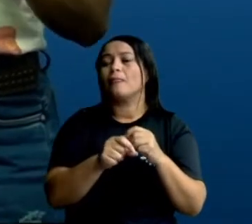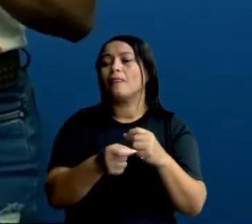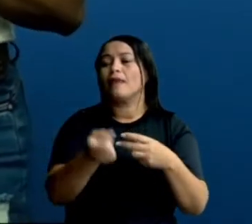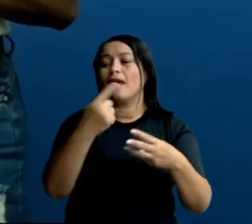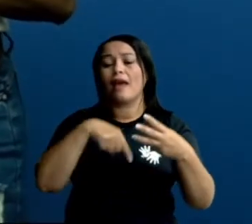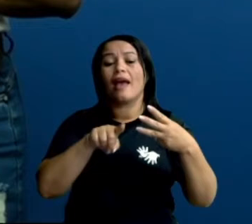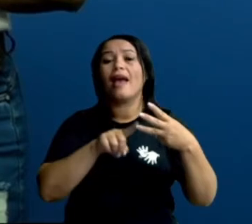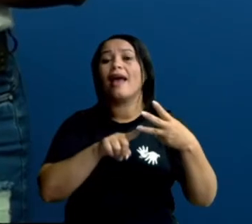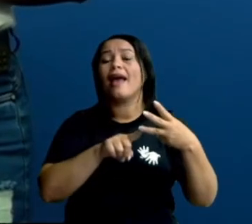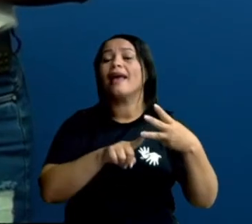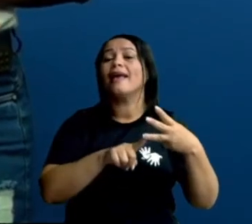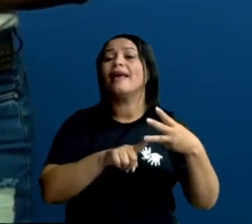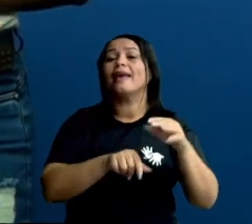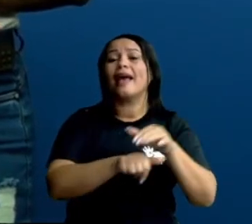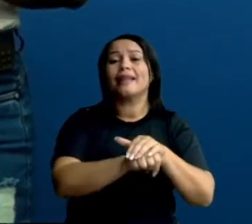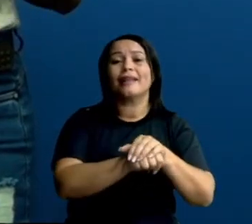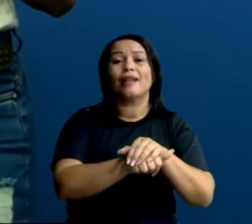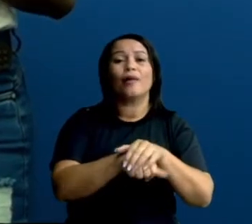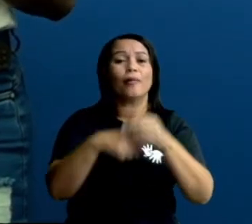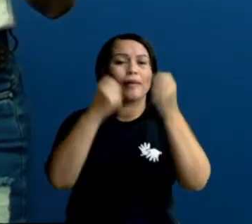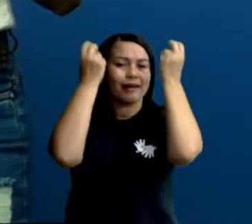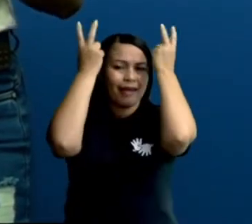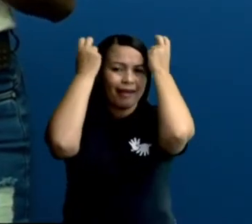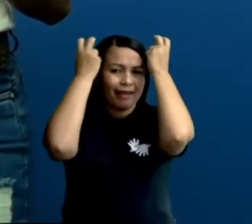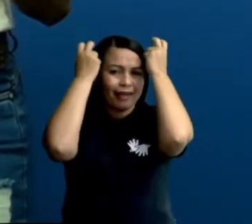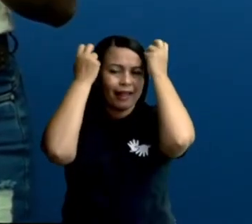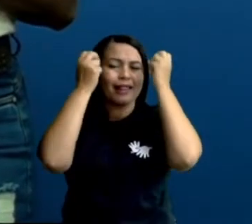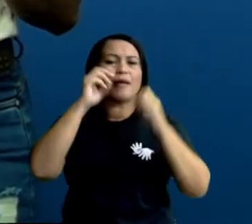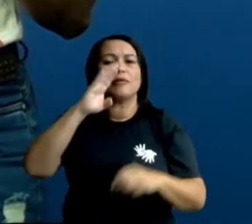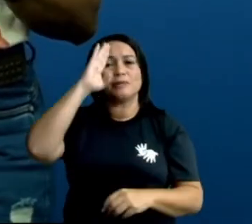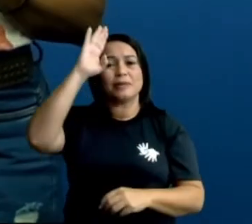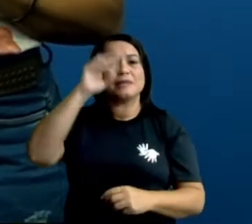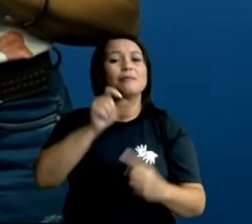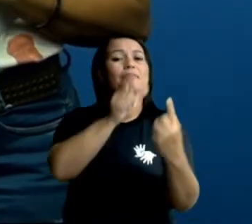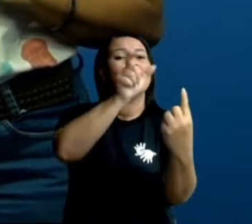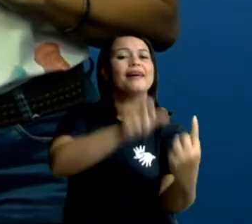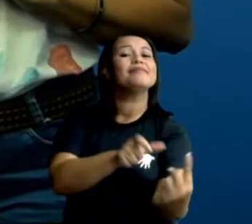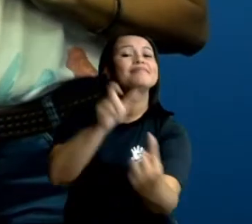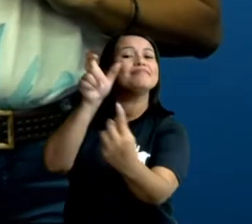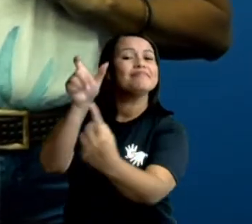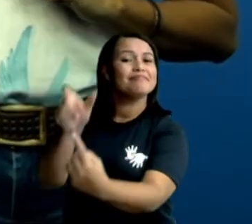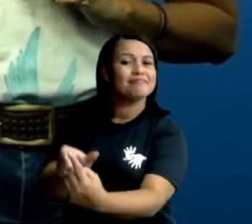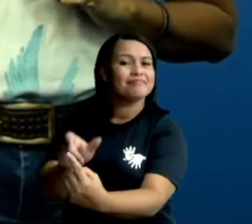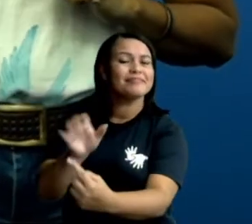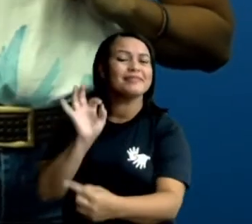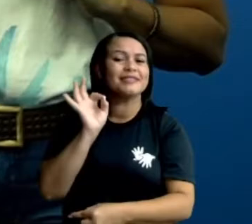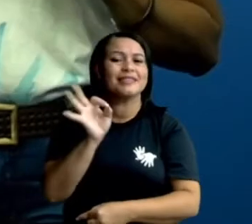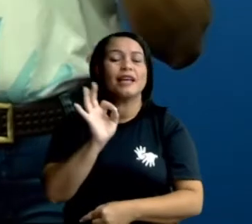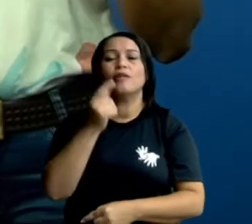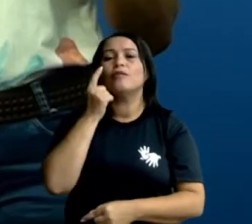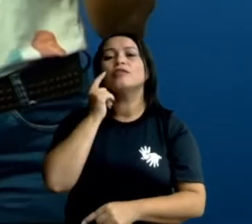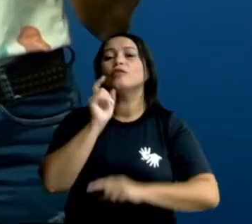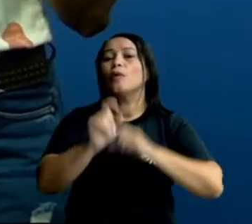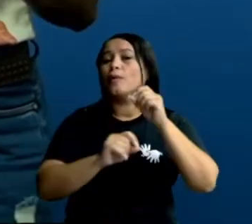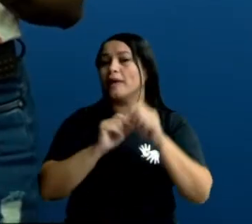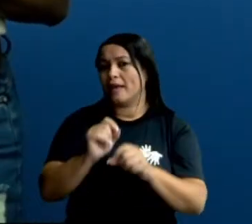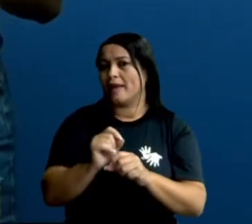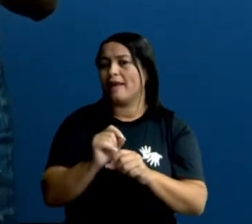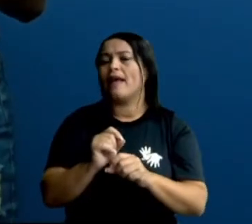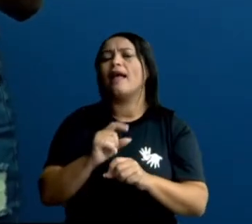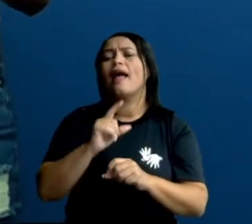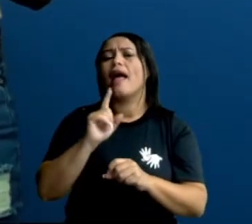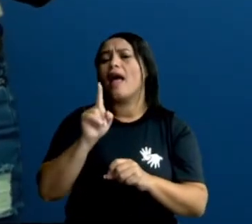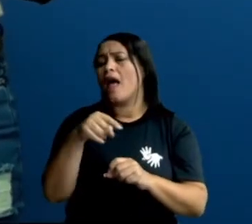na última, que é a lebre e a tartaruga, os personagens principais é a lebre e a tartaruga. Certo? Então, ó, essas são